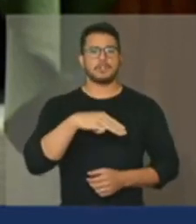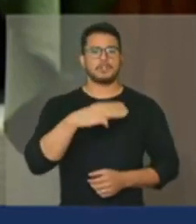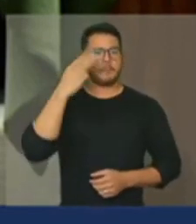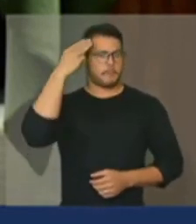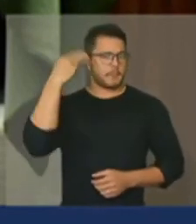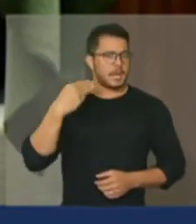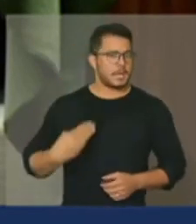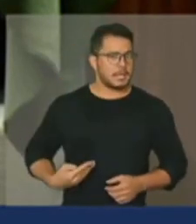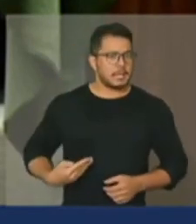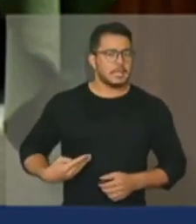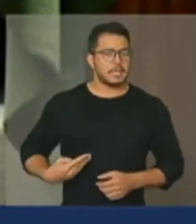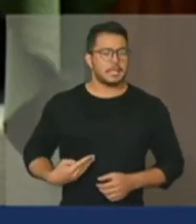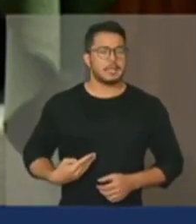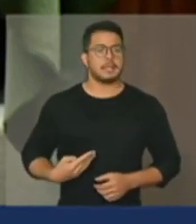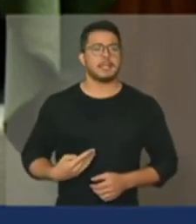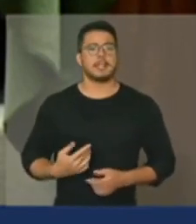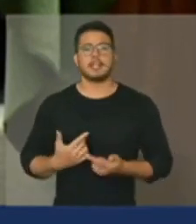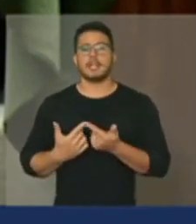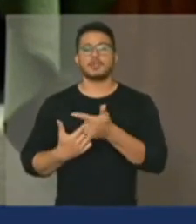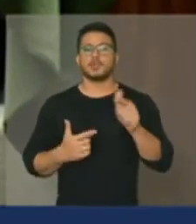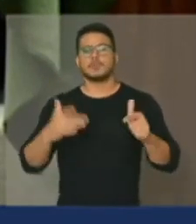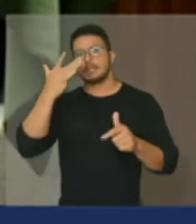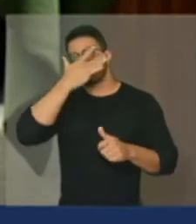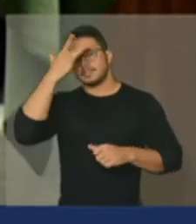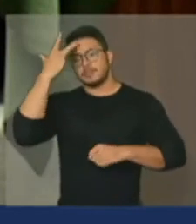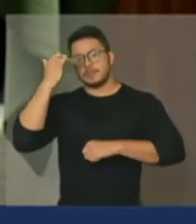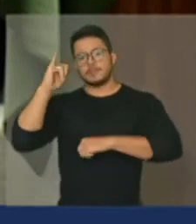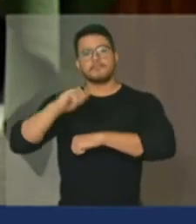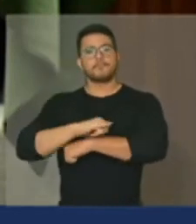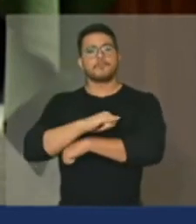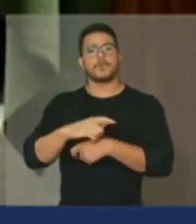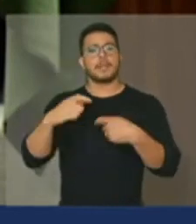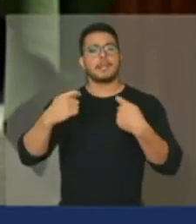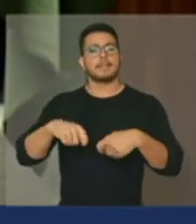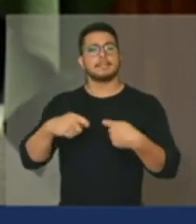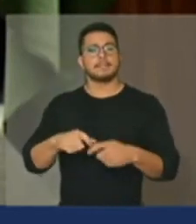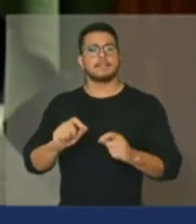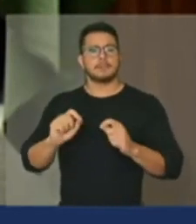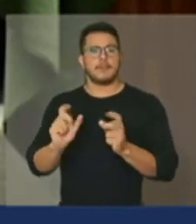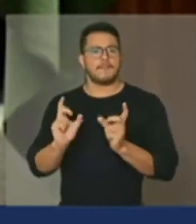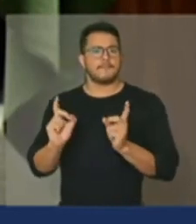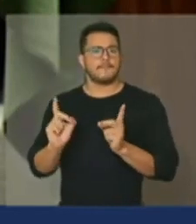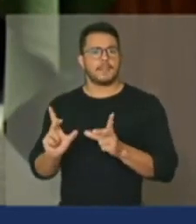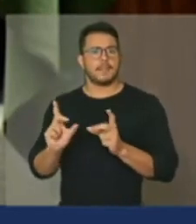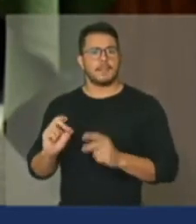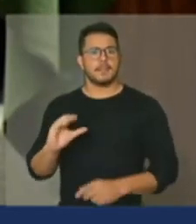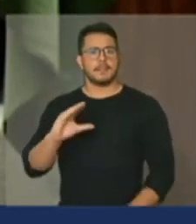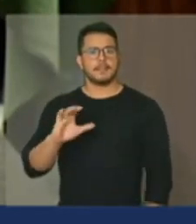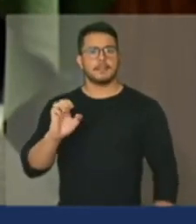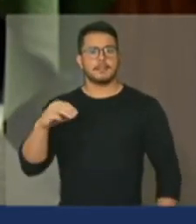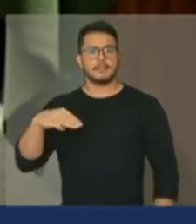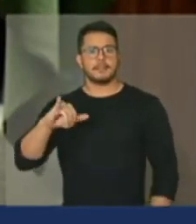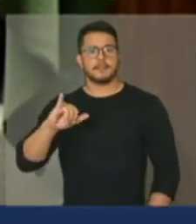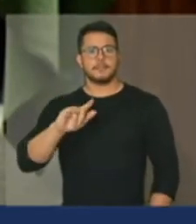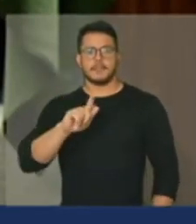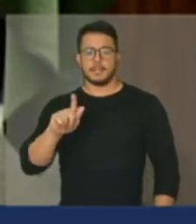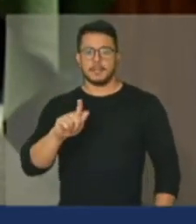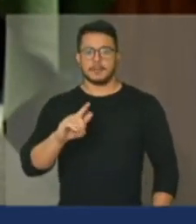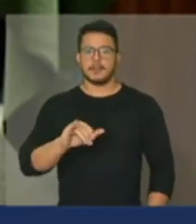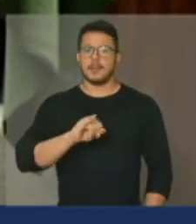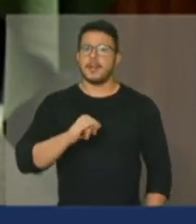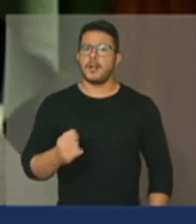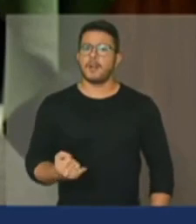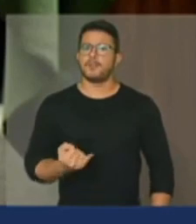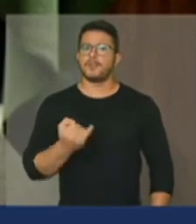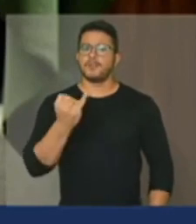com a suposta necessidade de privatização da CEMIG. Aproveitar uma tragédia que abalou o país para vender sua